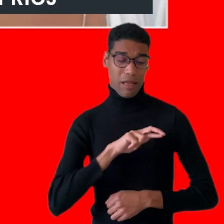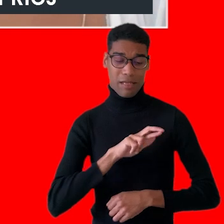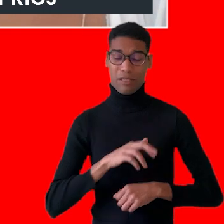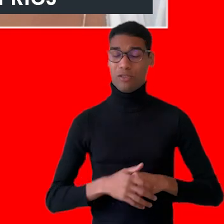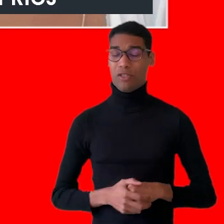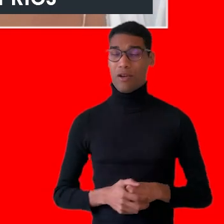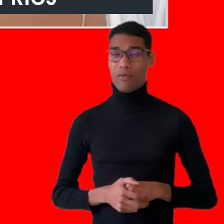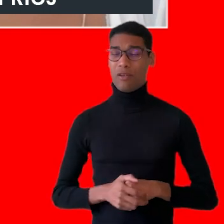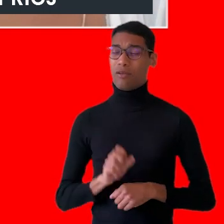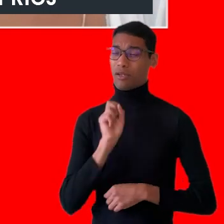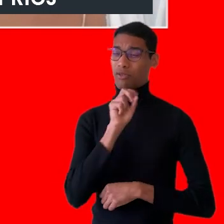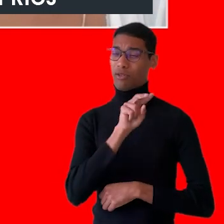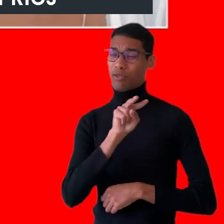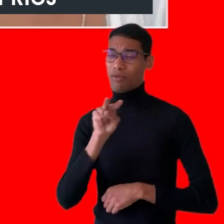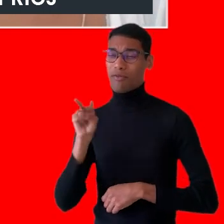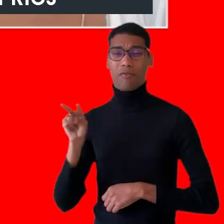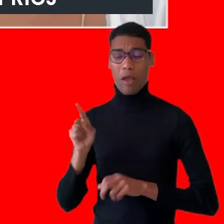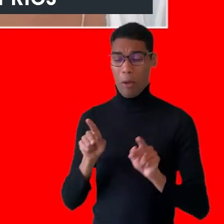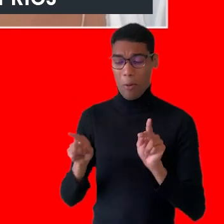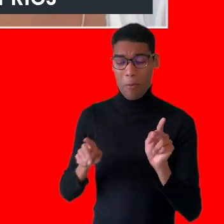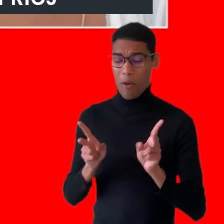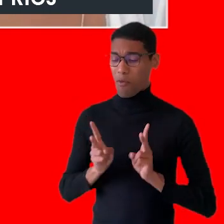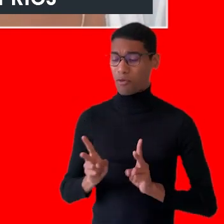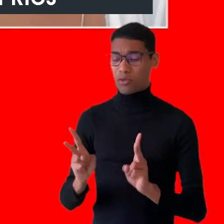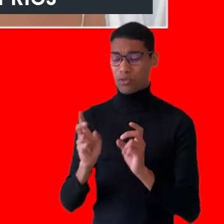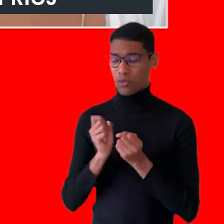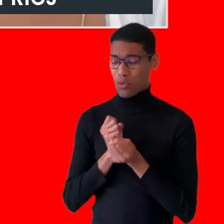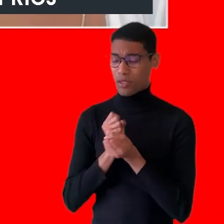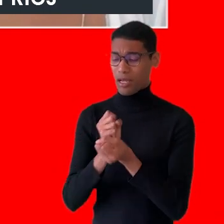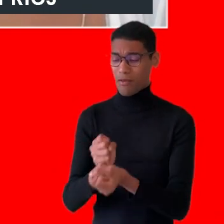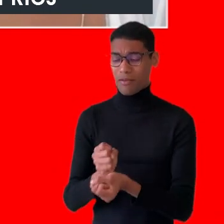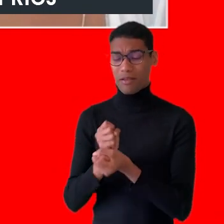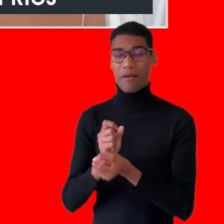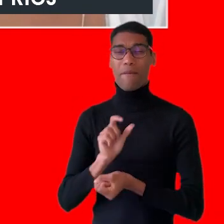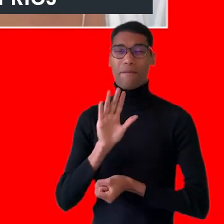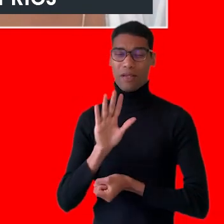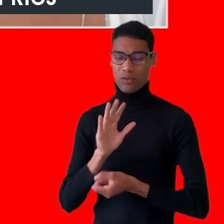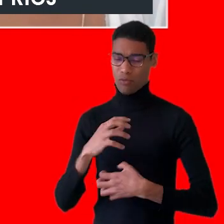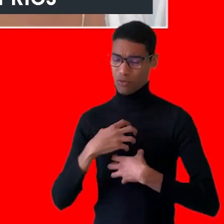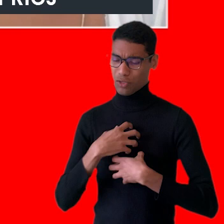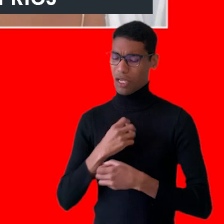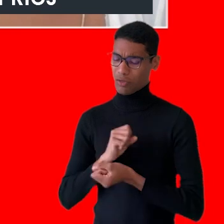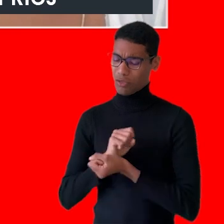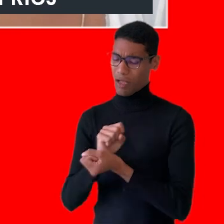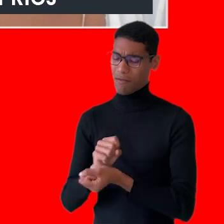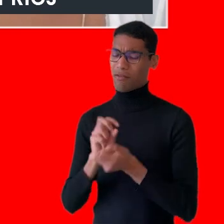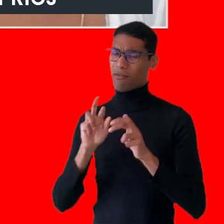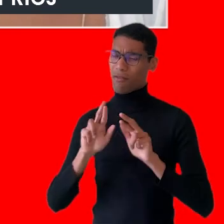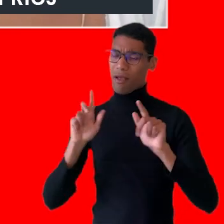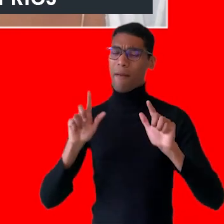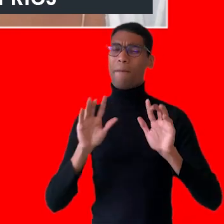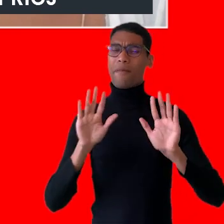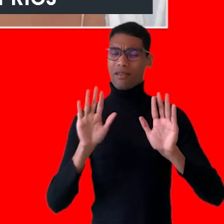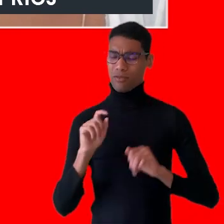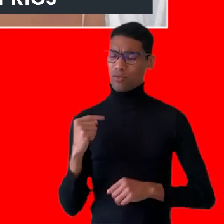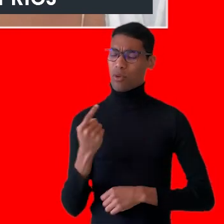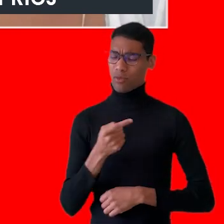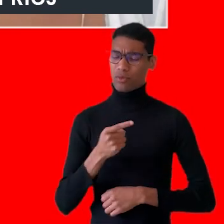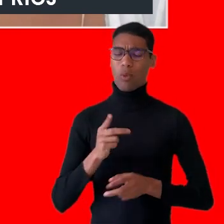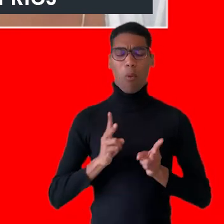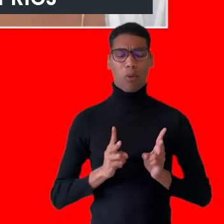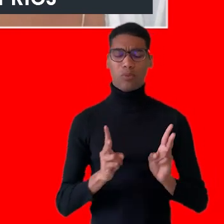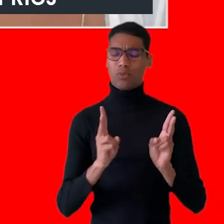continua vendo o quanto o nosso povo continua escravizado, uma forma de escravidão diferente, mas continua, a gente continua